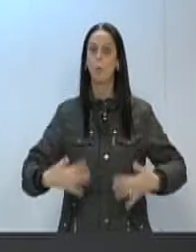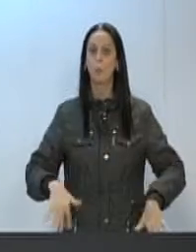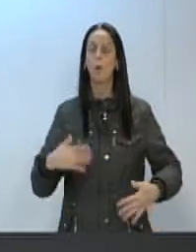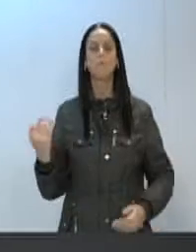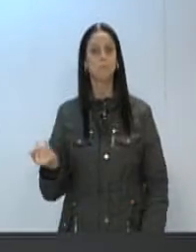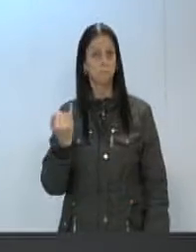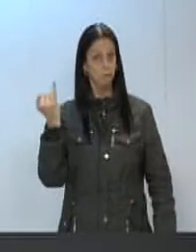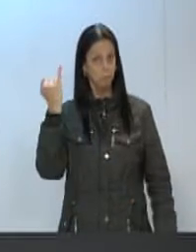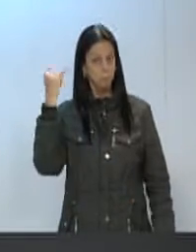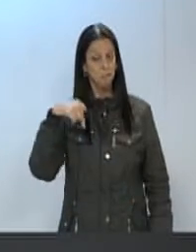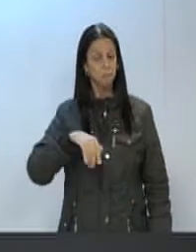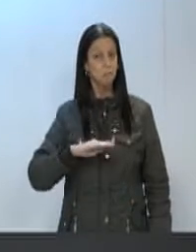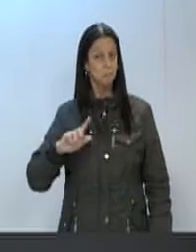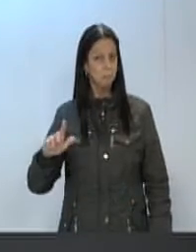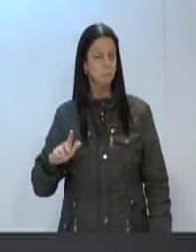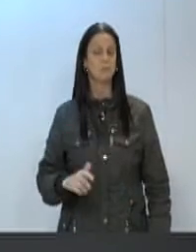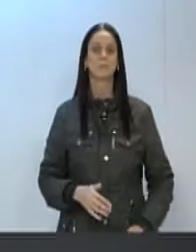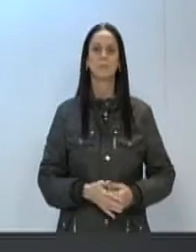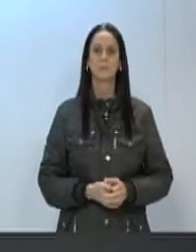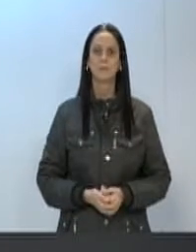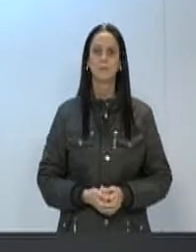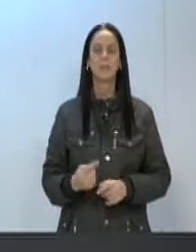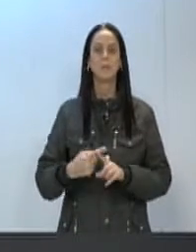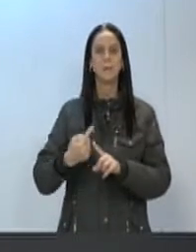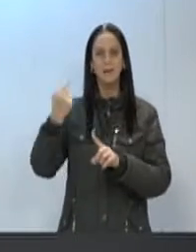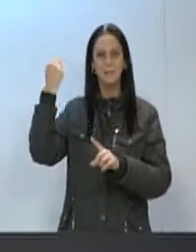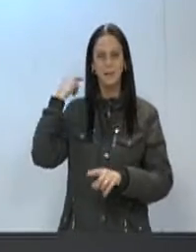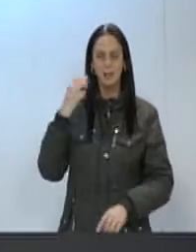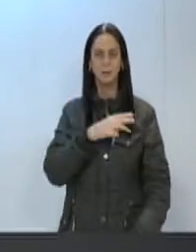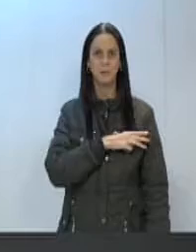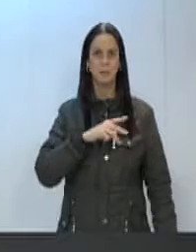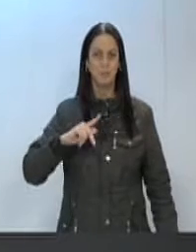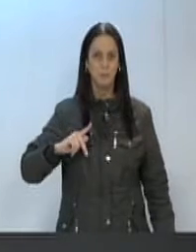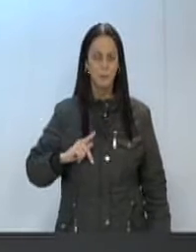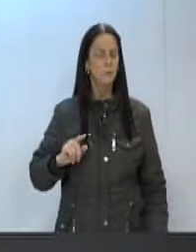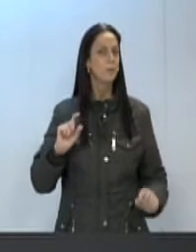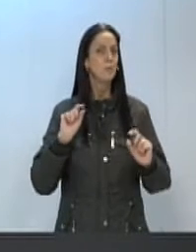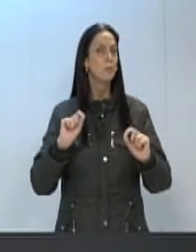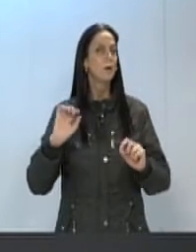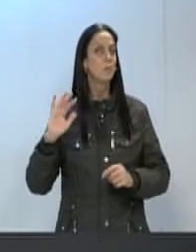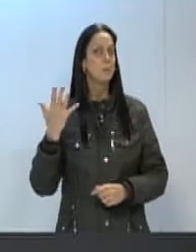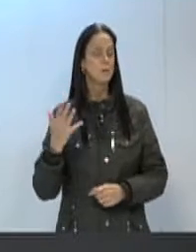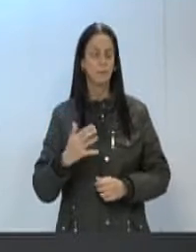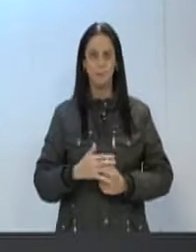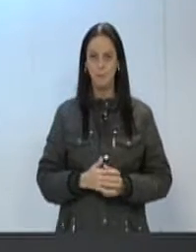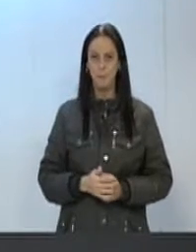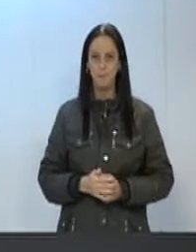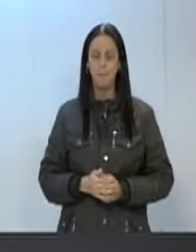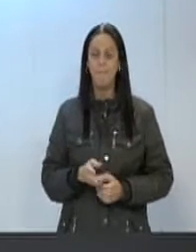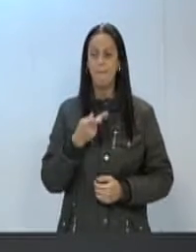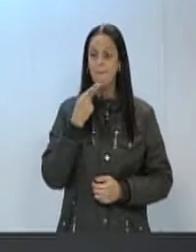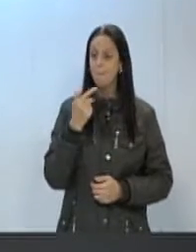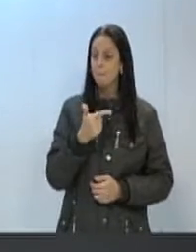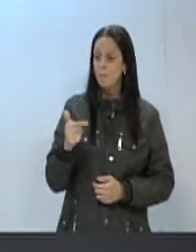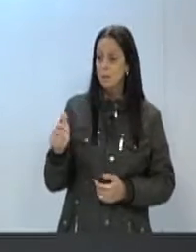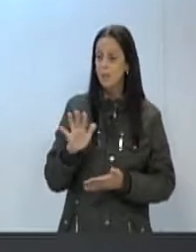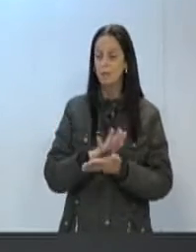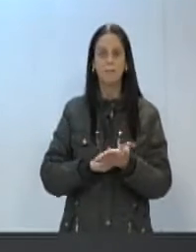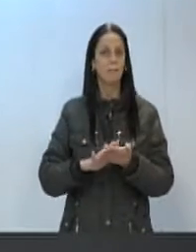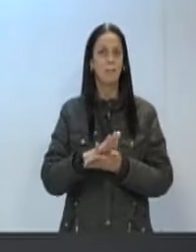importante para Blumenau Porque até então Ministério Público de Santa Catarina entendia que como não havia